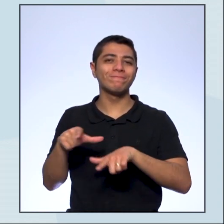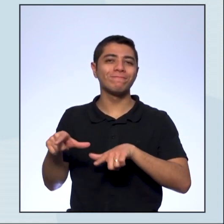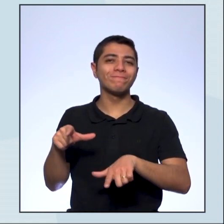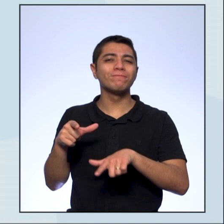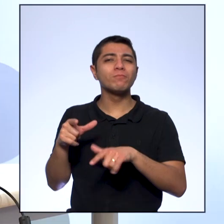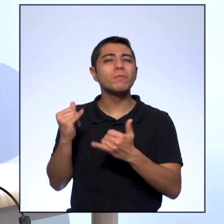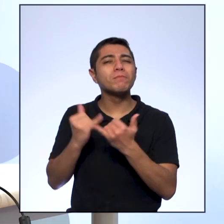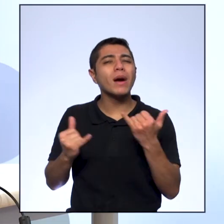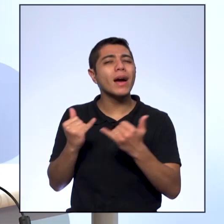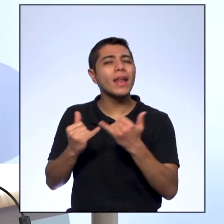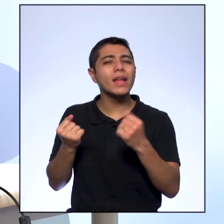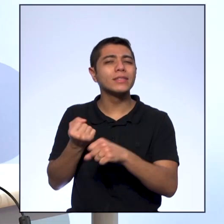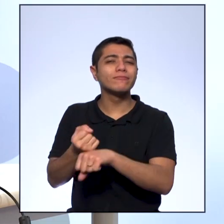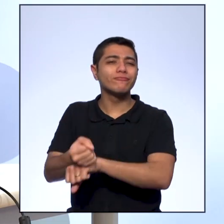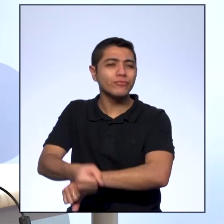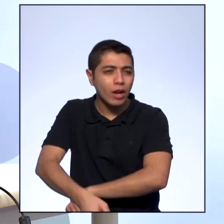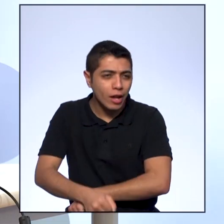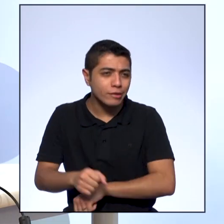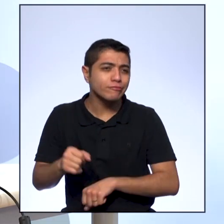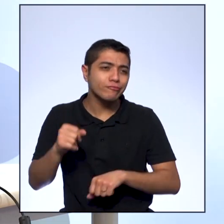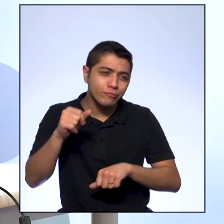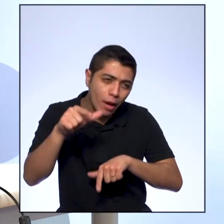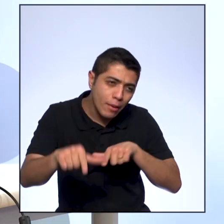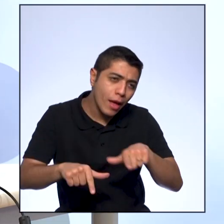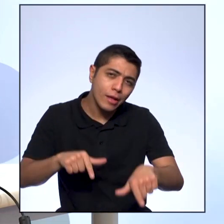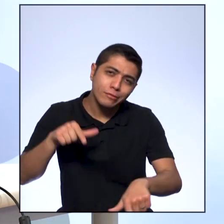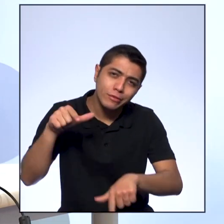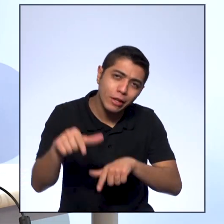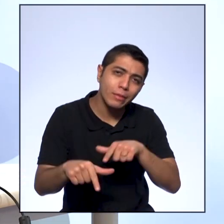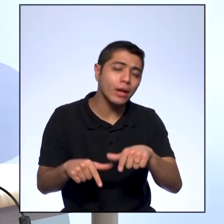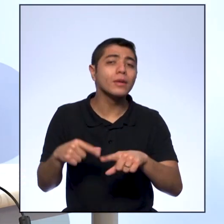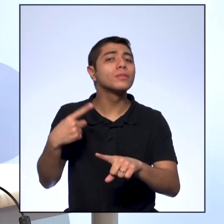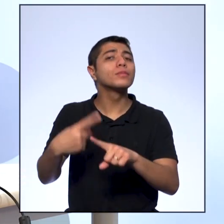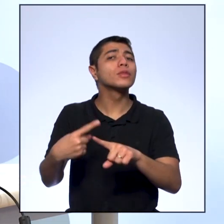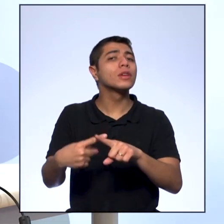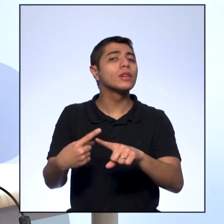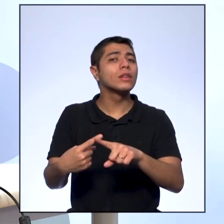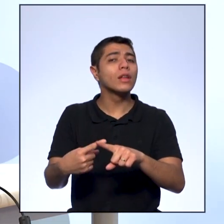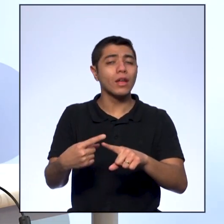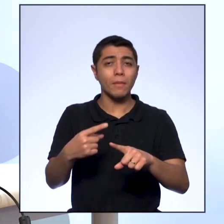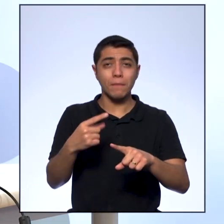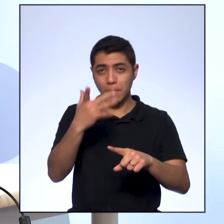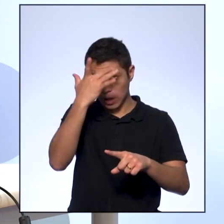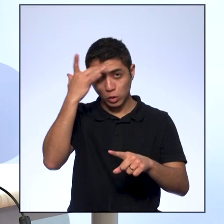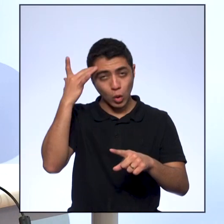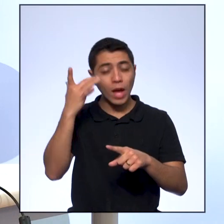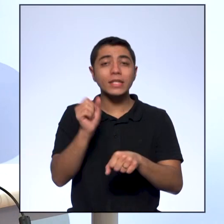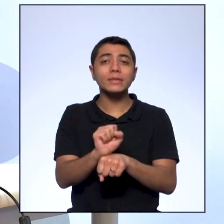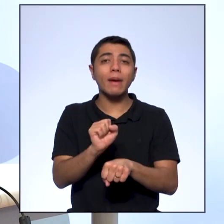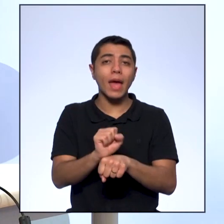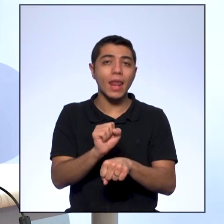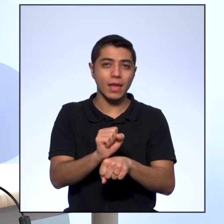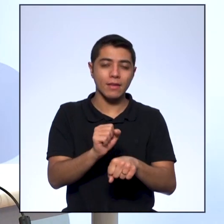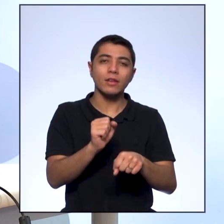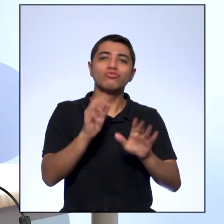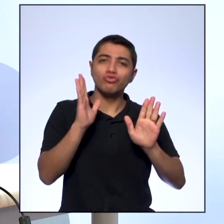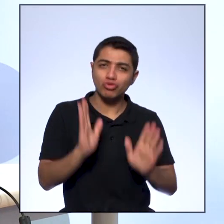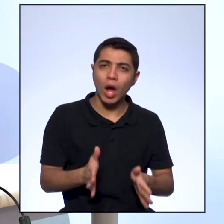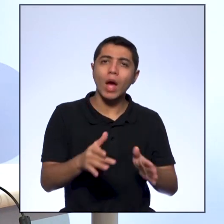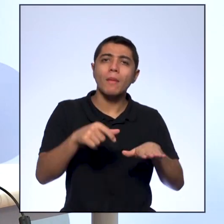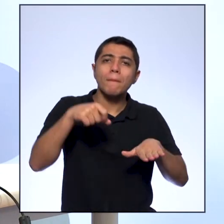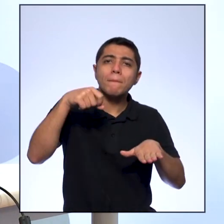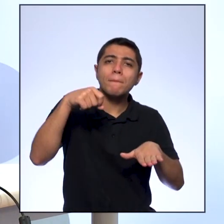o período da colheita, naquele período entre o plantio e a colheita, os servos, que eram os camponeses, e também